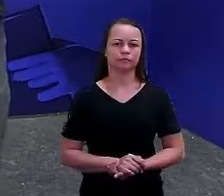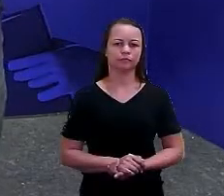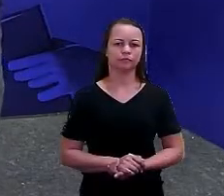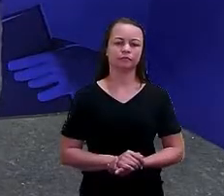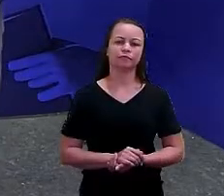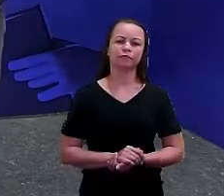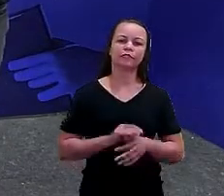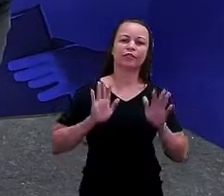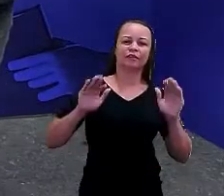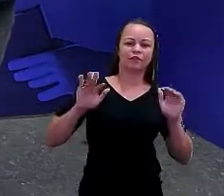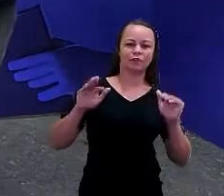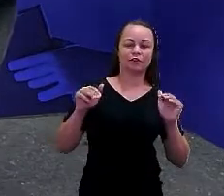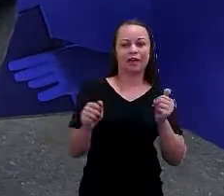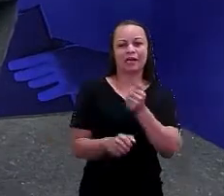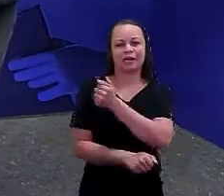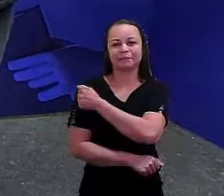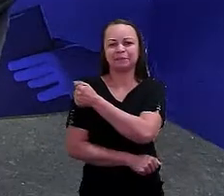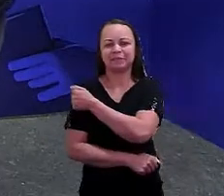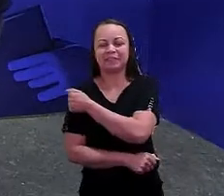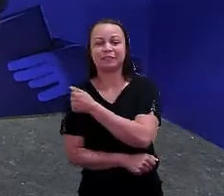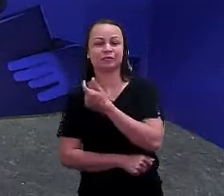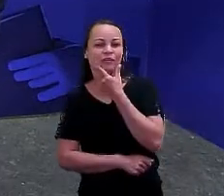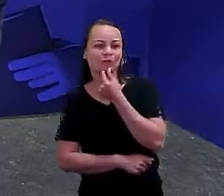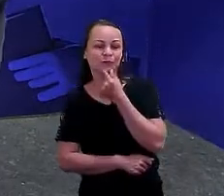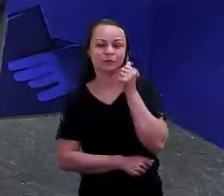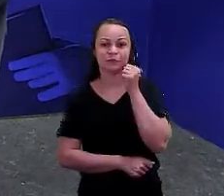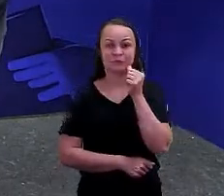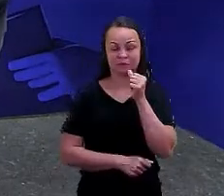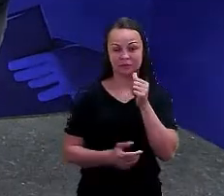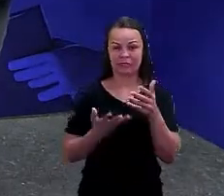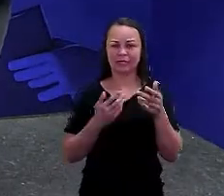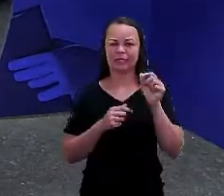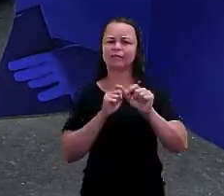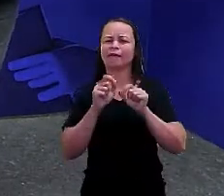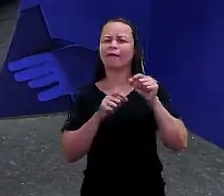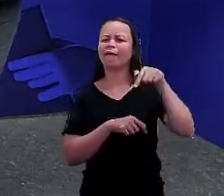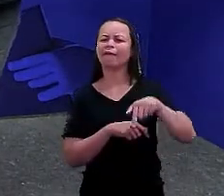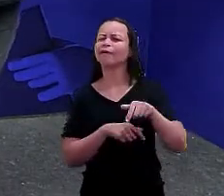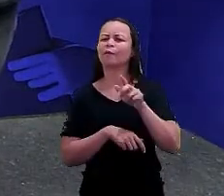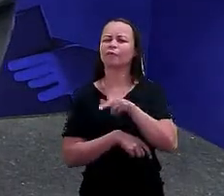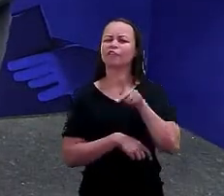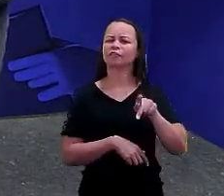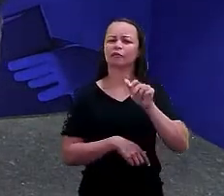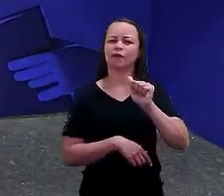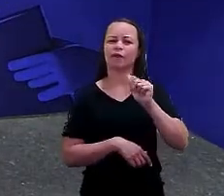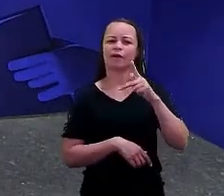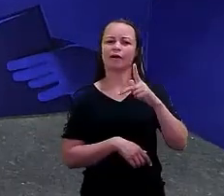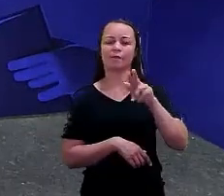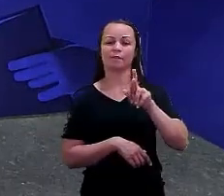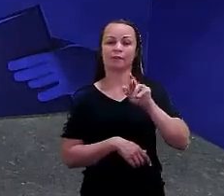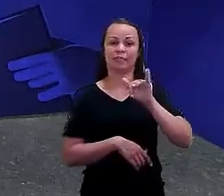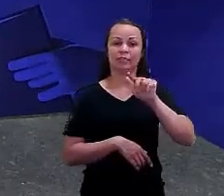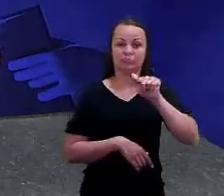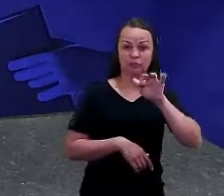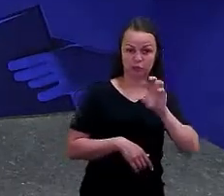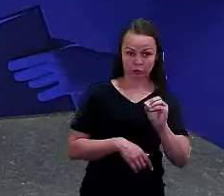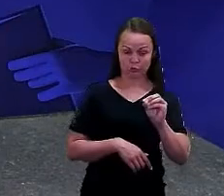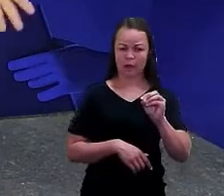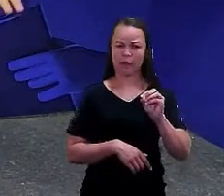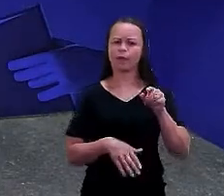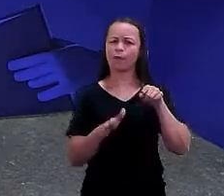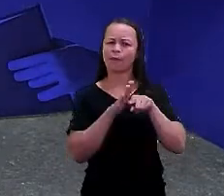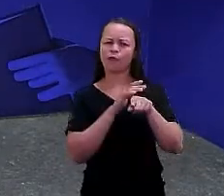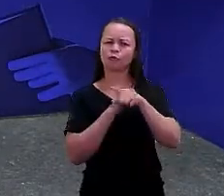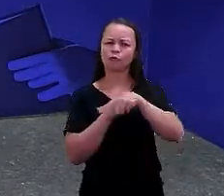Salve, salve, aluna e aluno. Quem é que está aqui na área? O professor Aprício fazendo aquela perguntinha básica, fofinha, cuticute. Tem aluno aí?